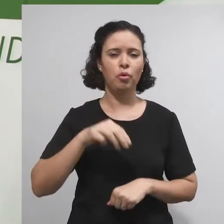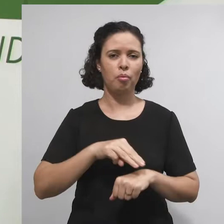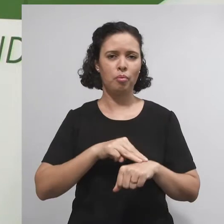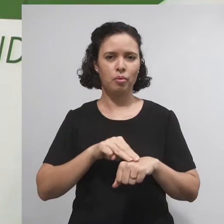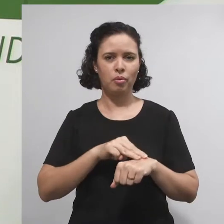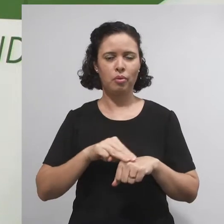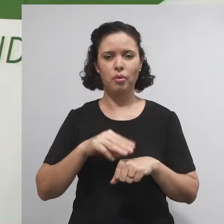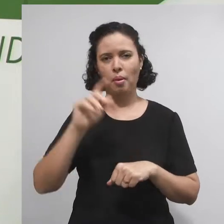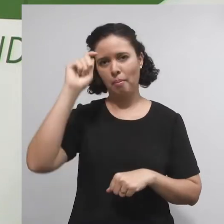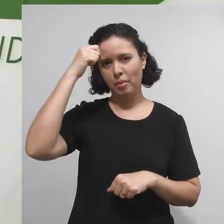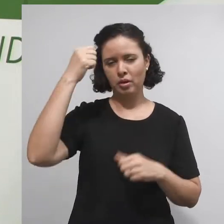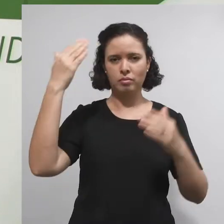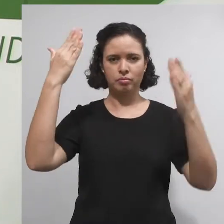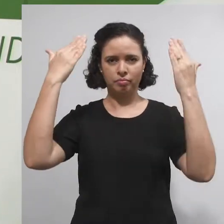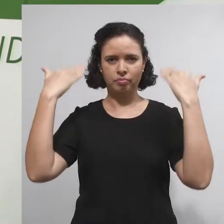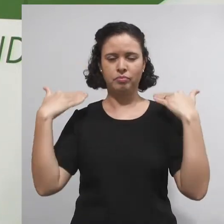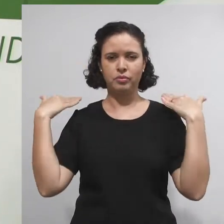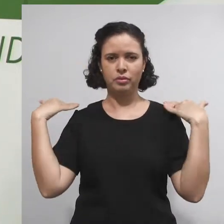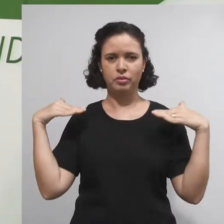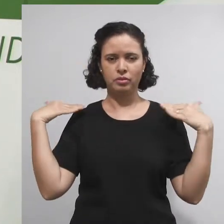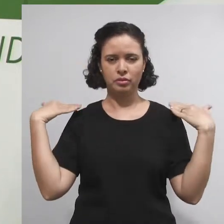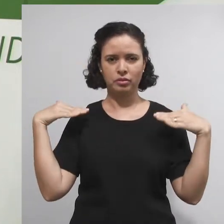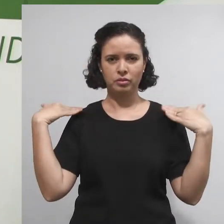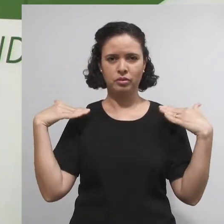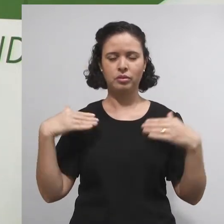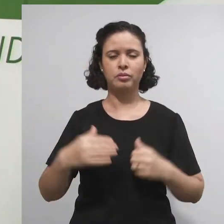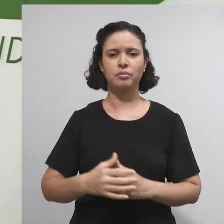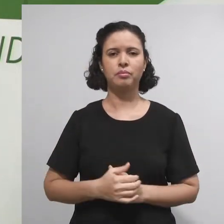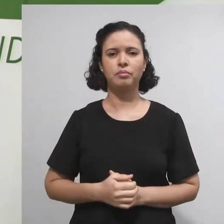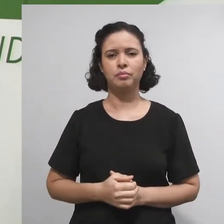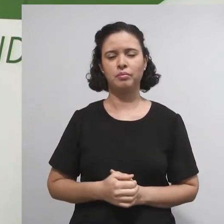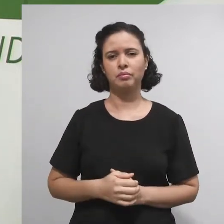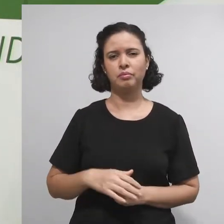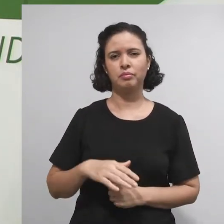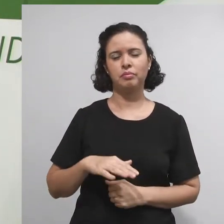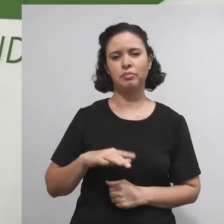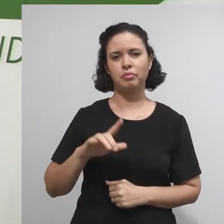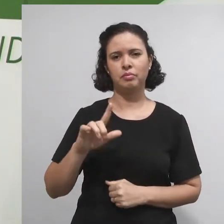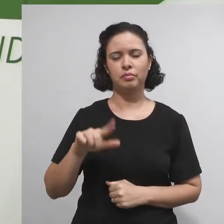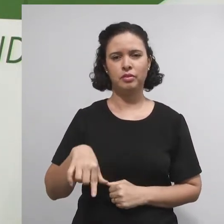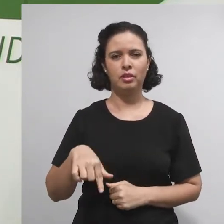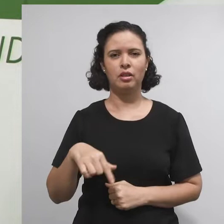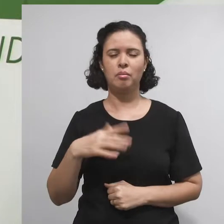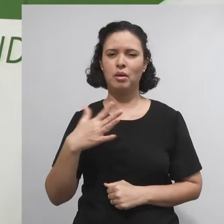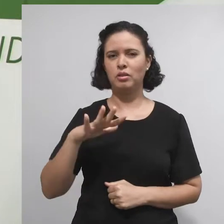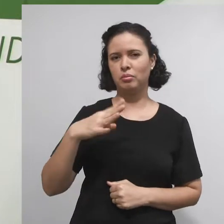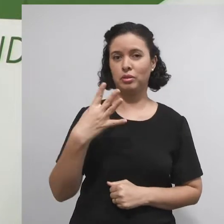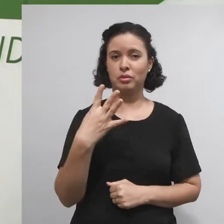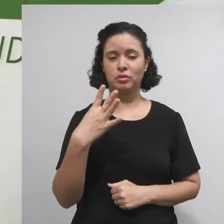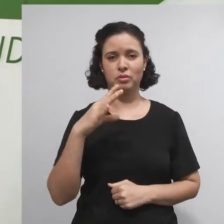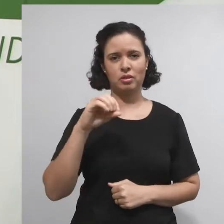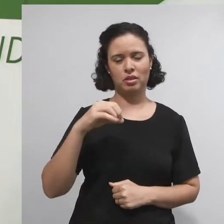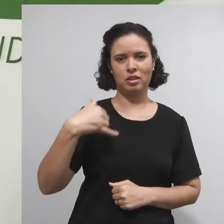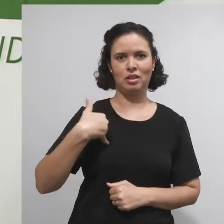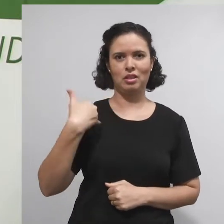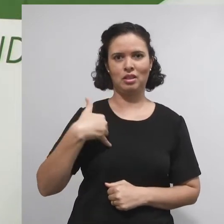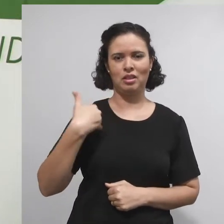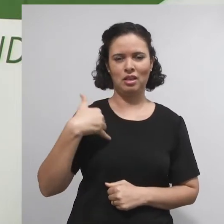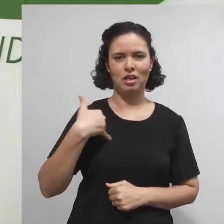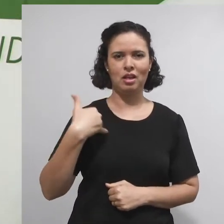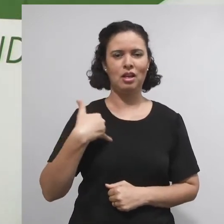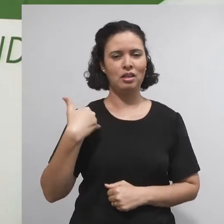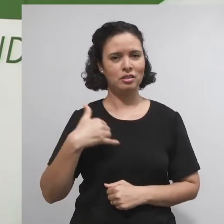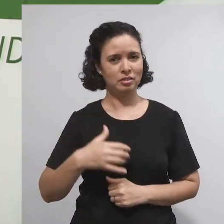parda, de cabelos pretos até a altura do ombro, há aproximadamente aí uns 40 anos, um pouco mais, um